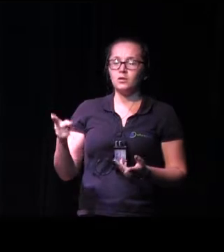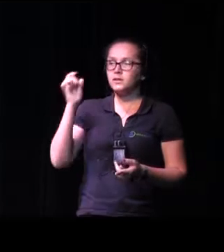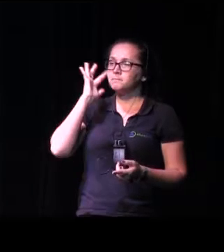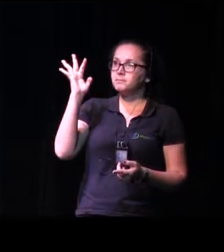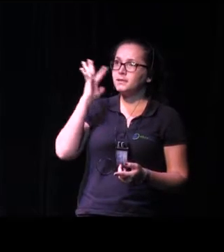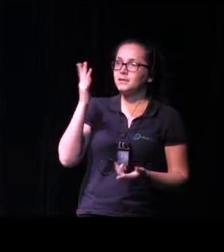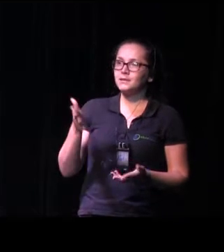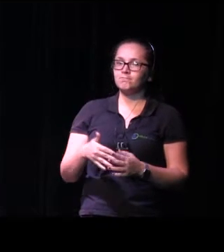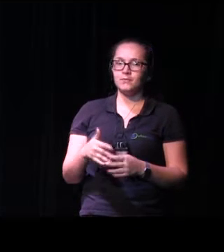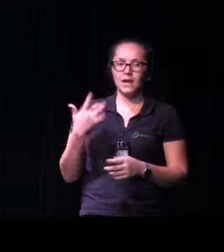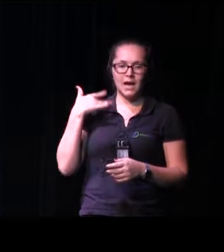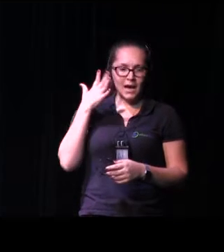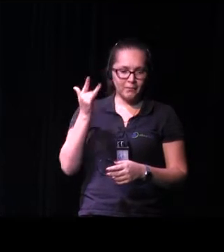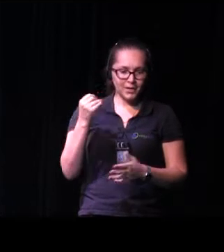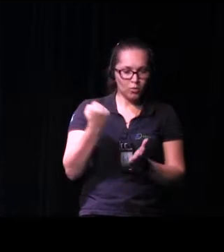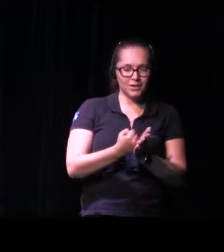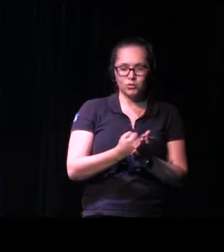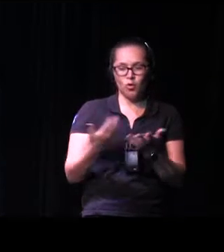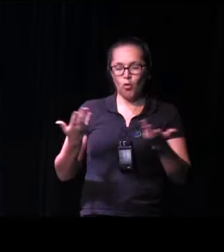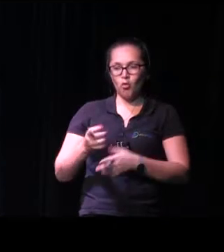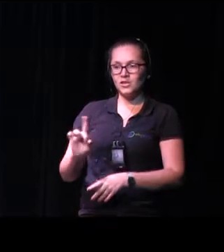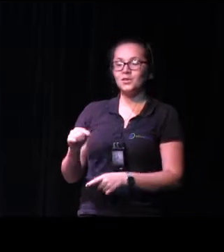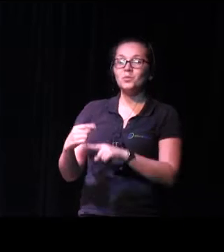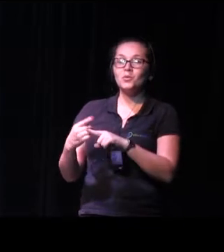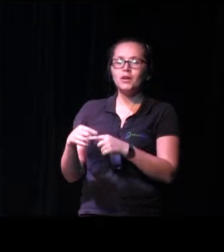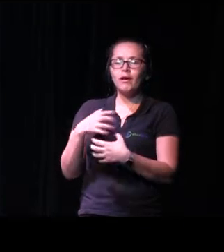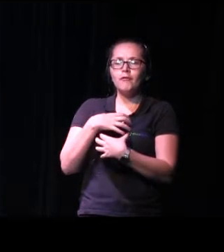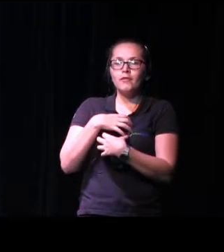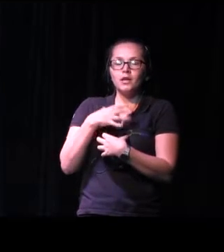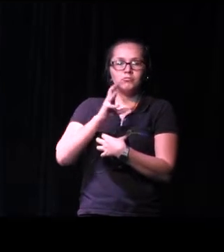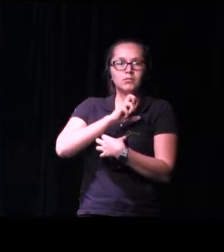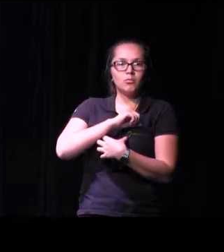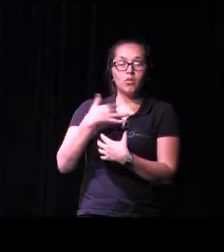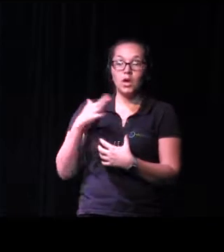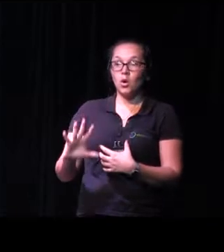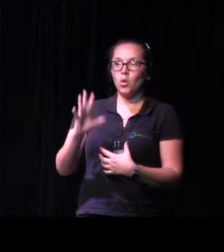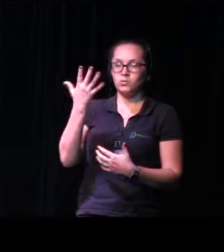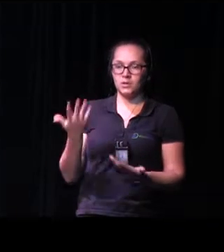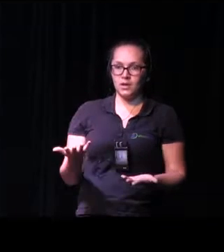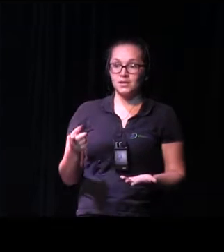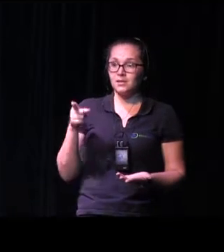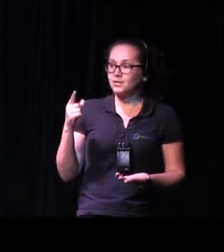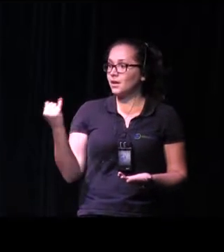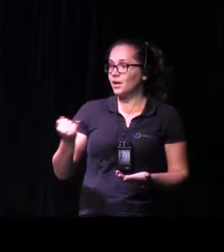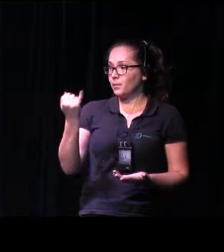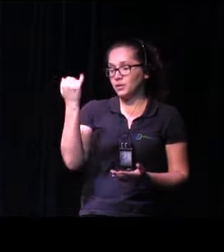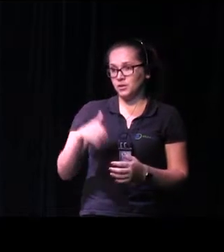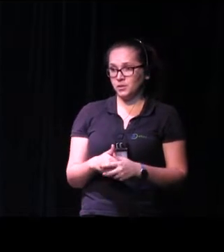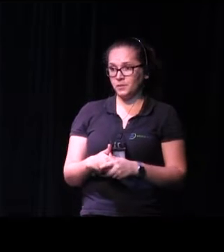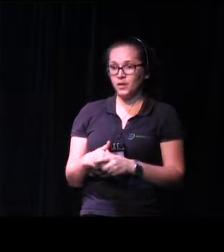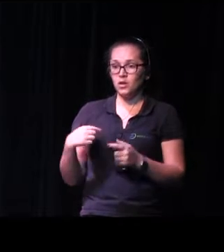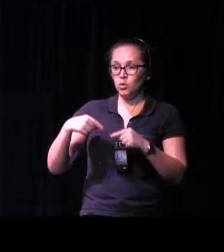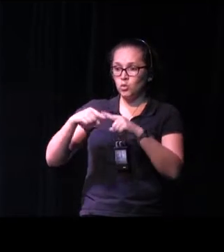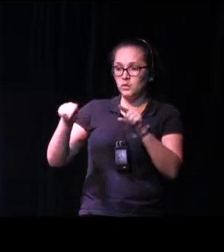seu filho, pode pensar que amanhã eu mato. Não, há uma ternura que surge. É um